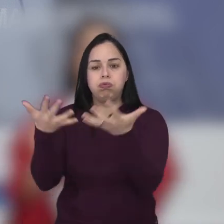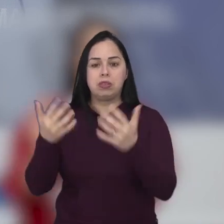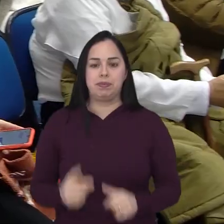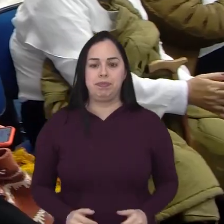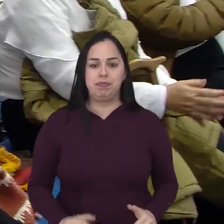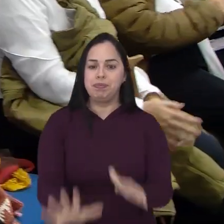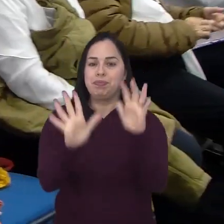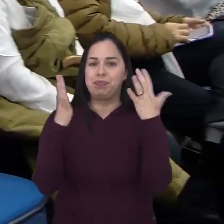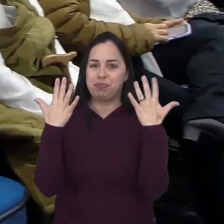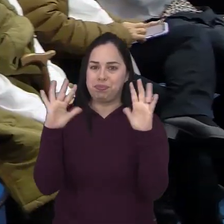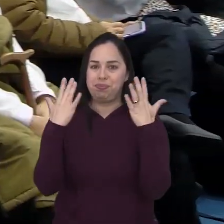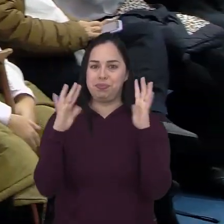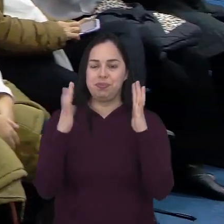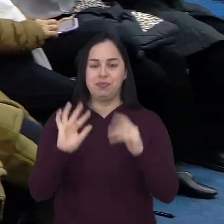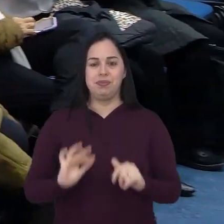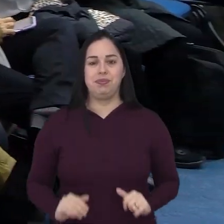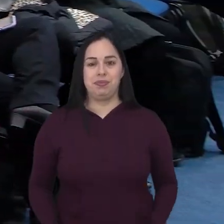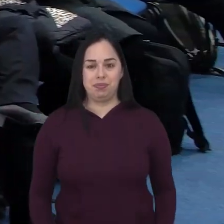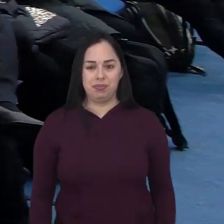Campos.